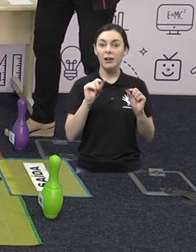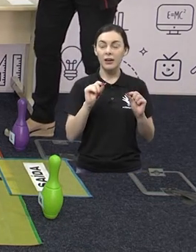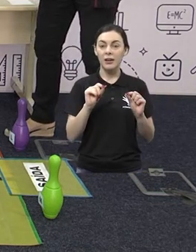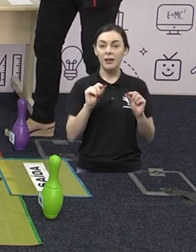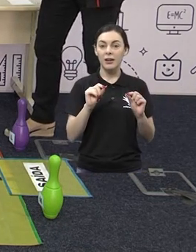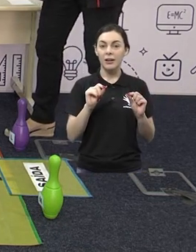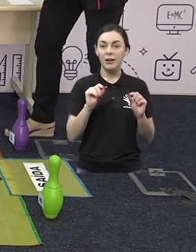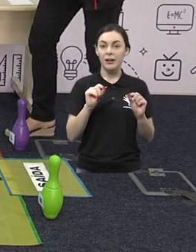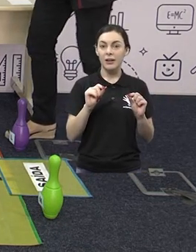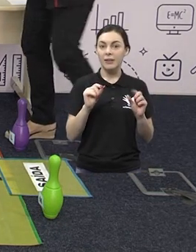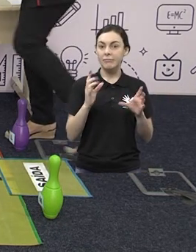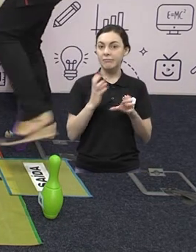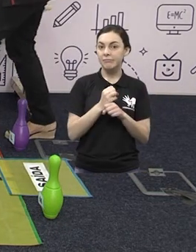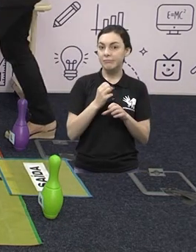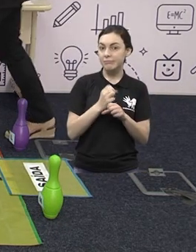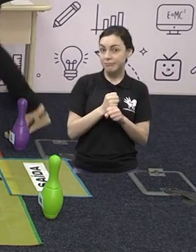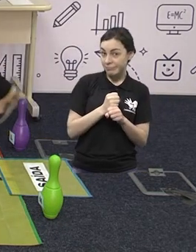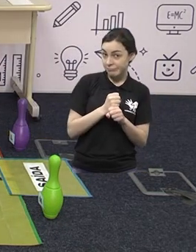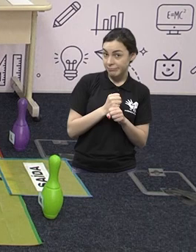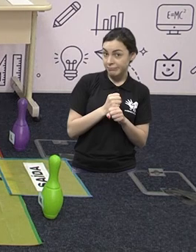nós temos essa